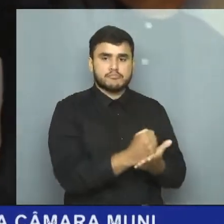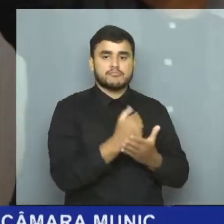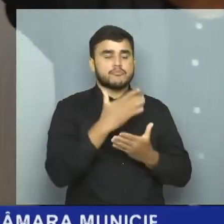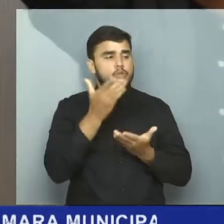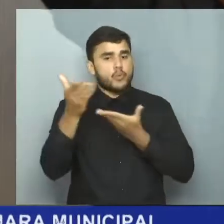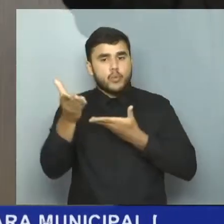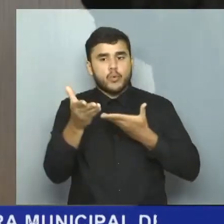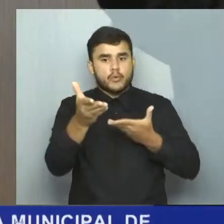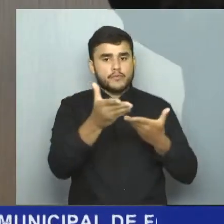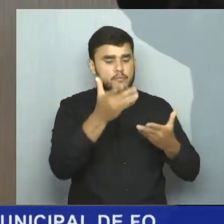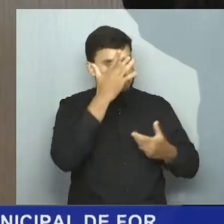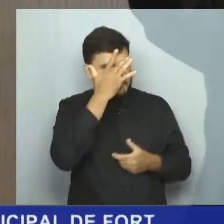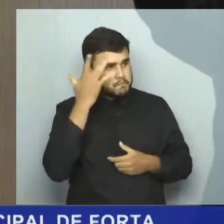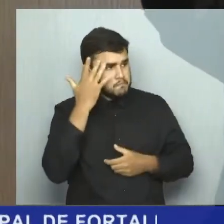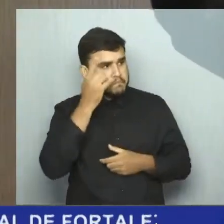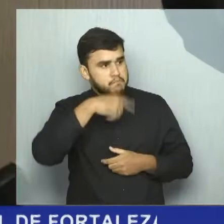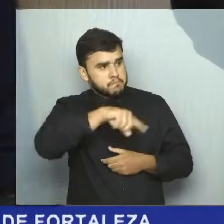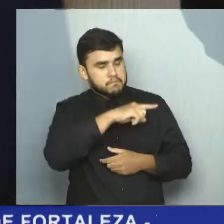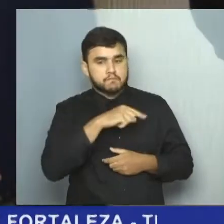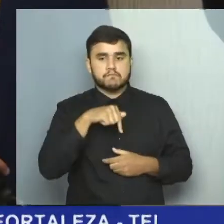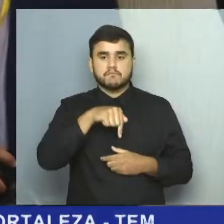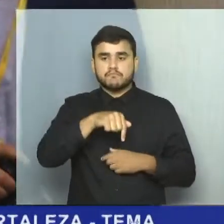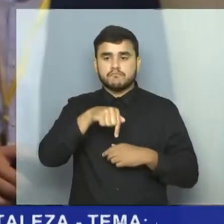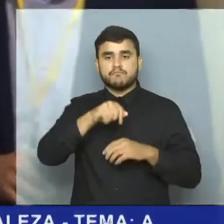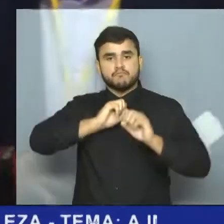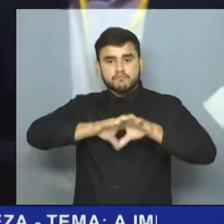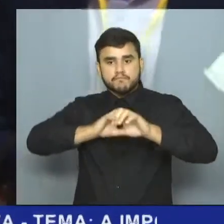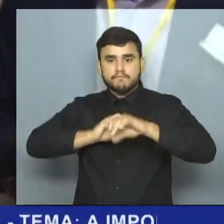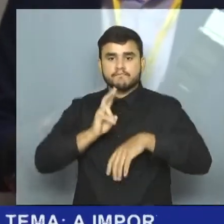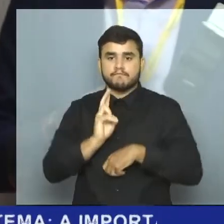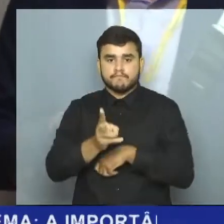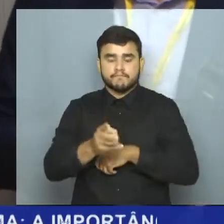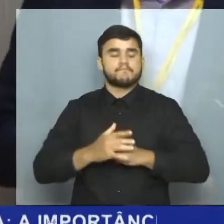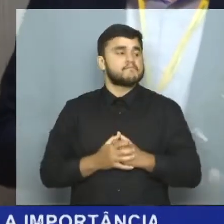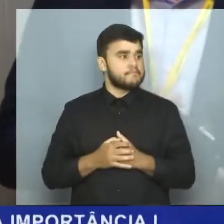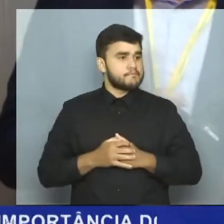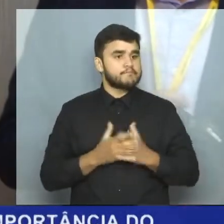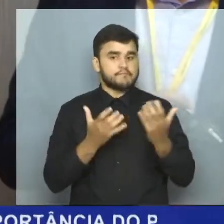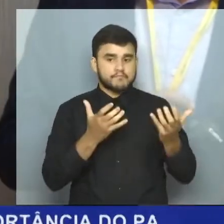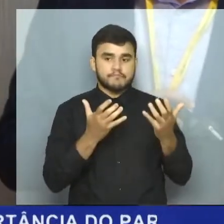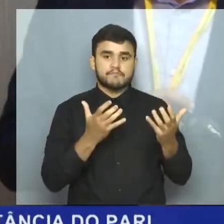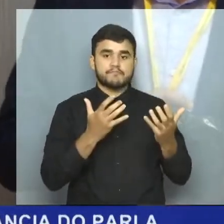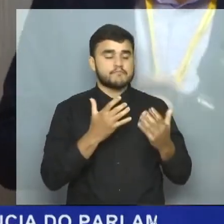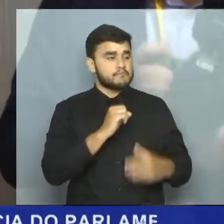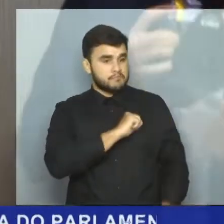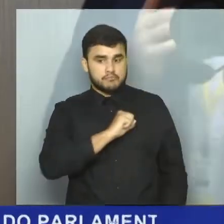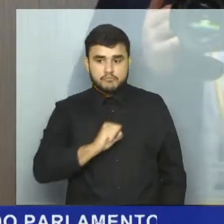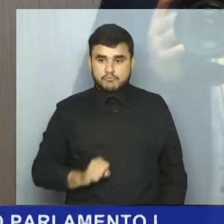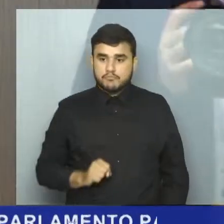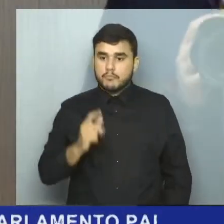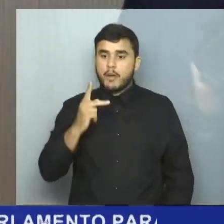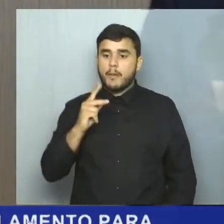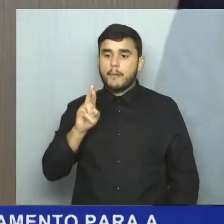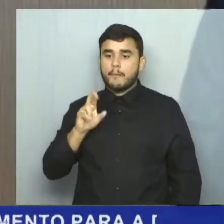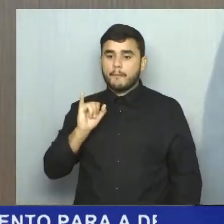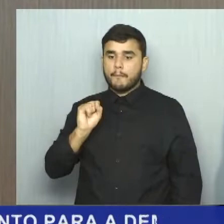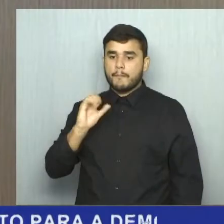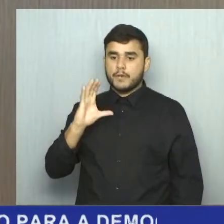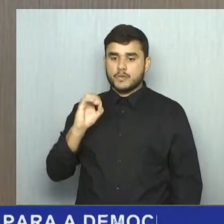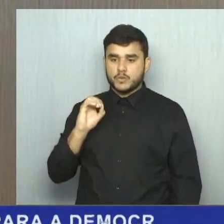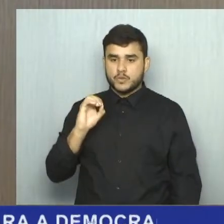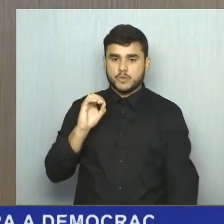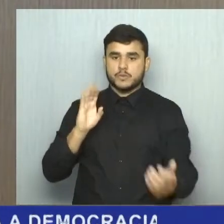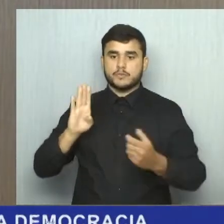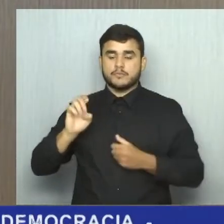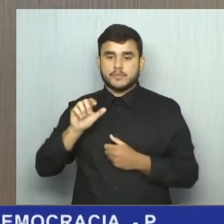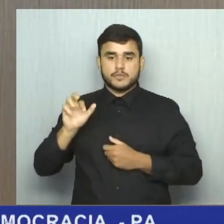esse esforço de educação continuada. Quero cumprimentar o senador Prisco Bezerra, meu amigo, meu companheiro. Teodoro, é uma honra muito